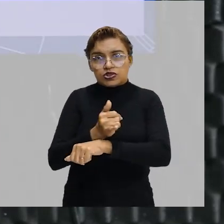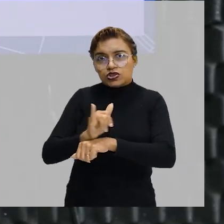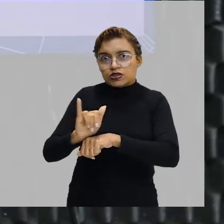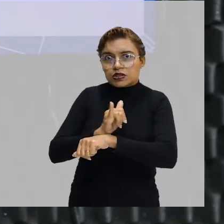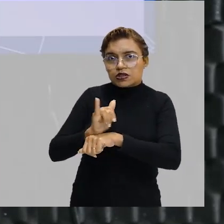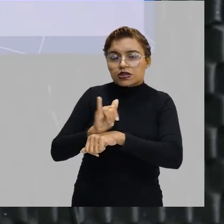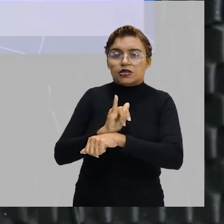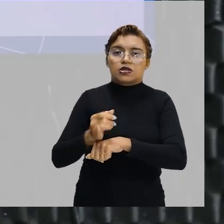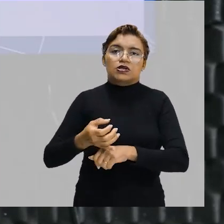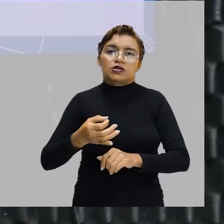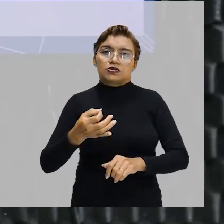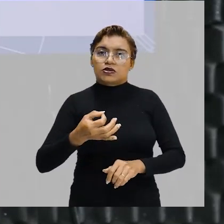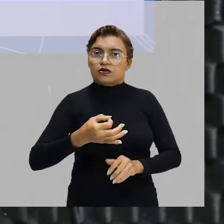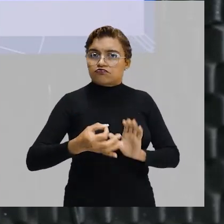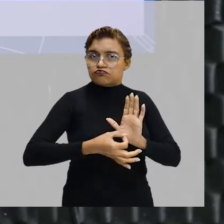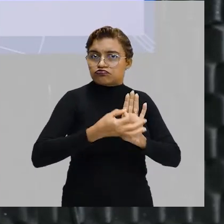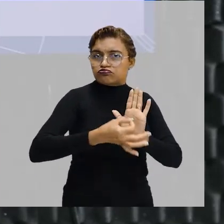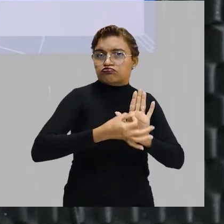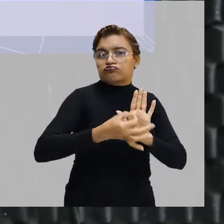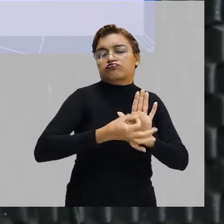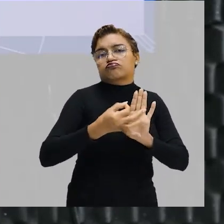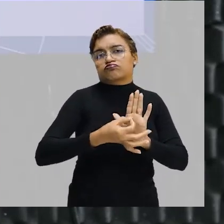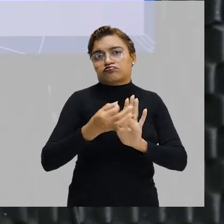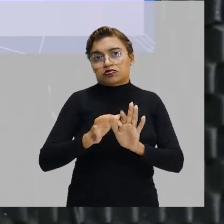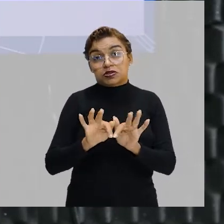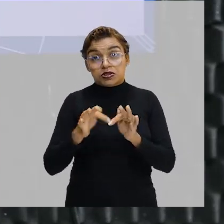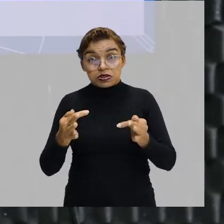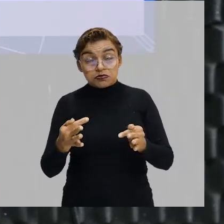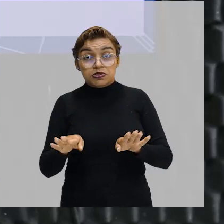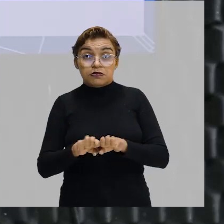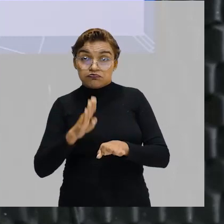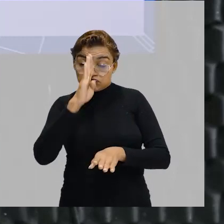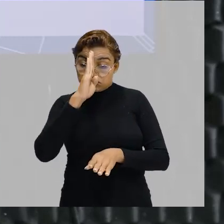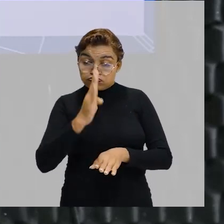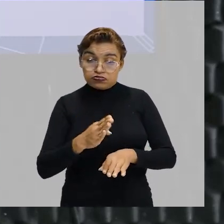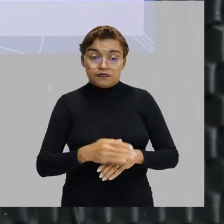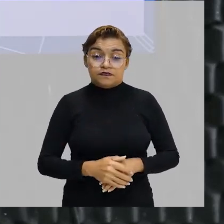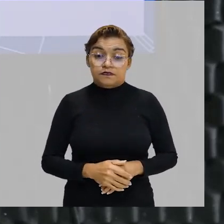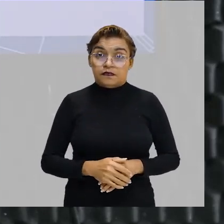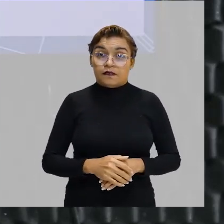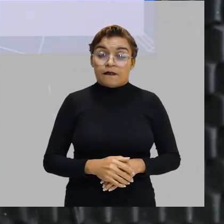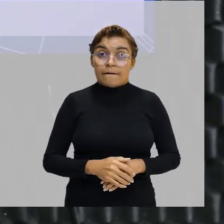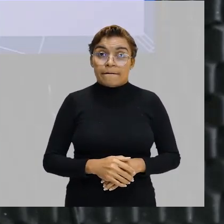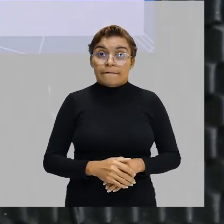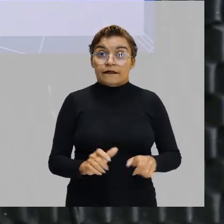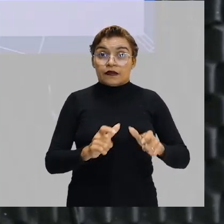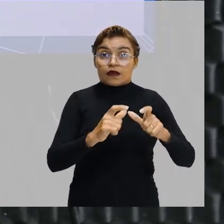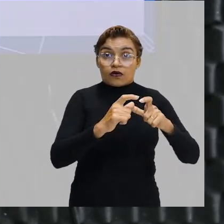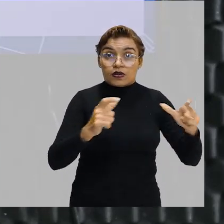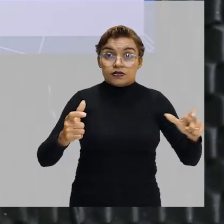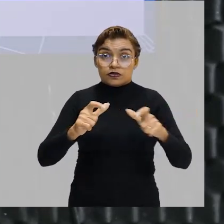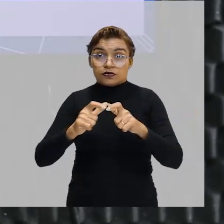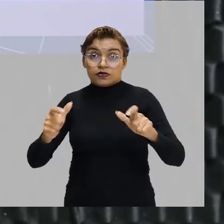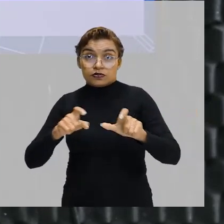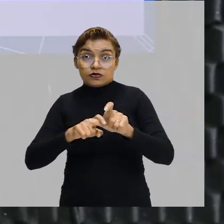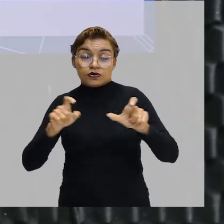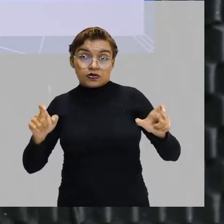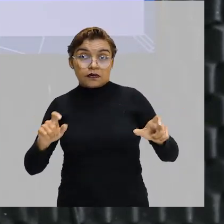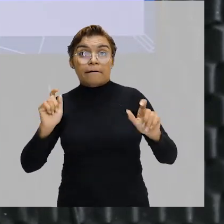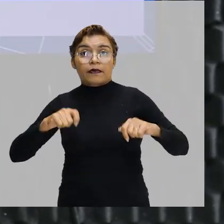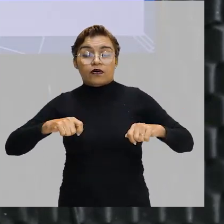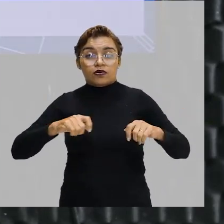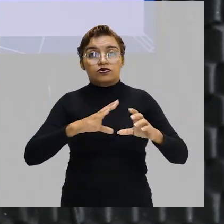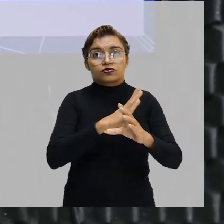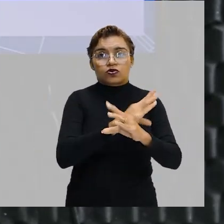eficientes, argumentação, de forma simples e direta. As orações coordenadas podem vir ou não introduzidas por conjunção, nós já